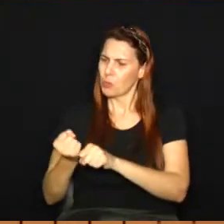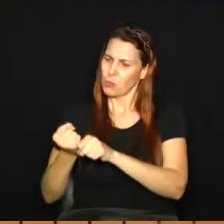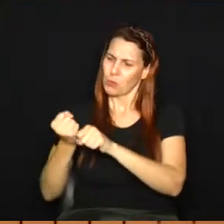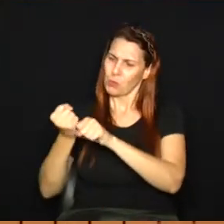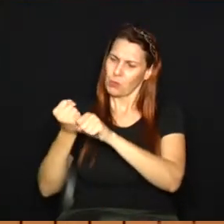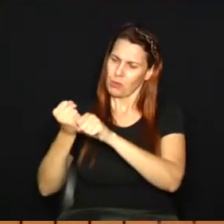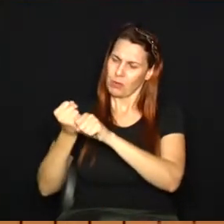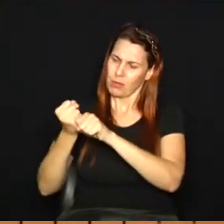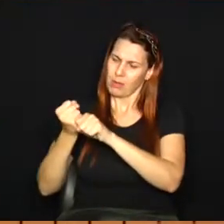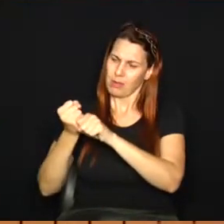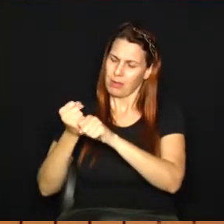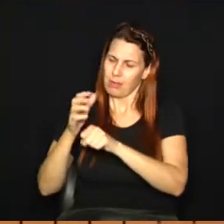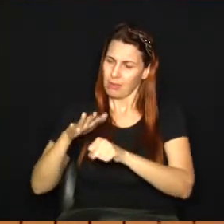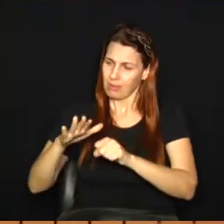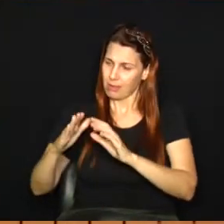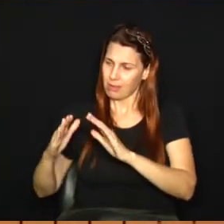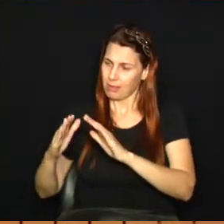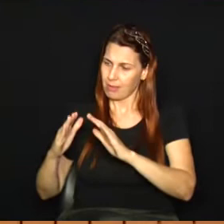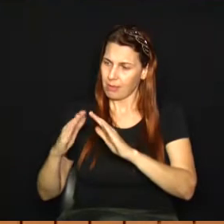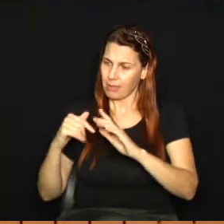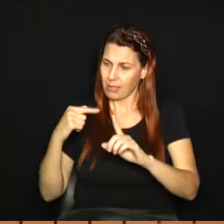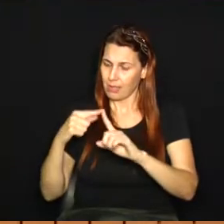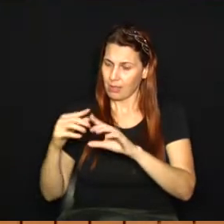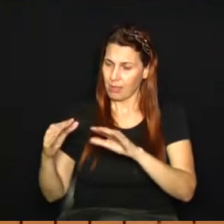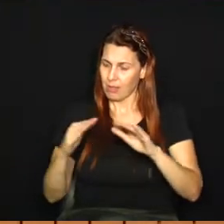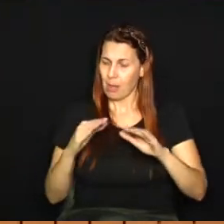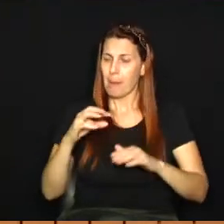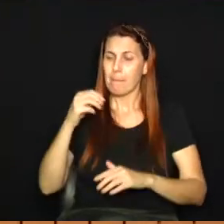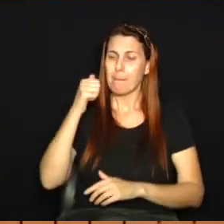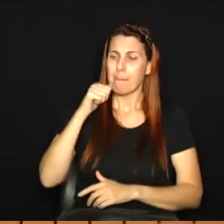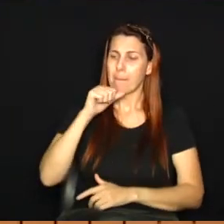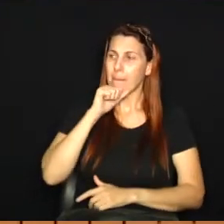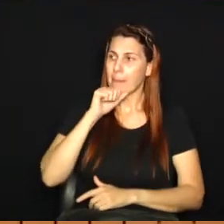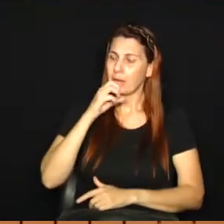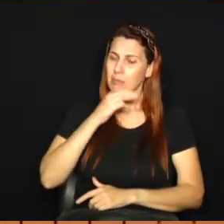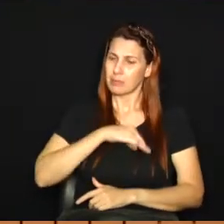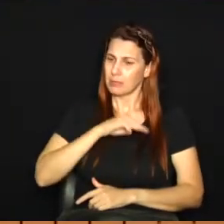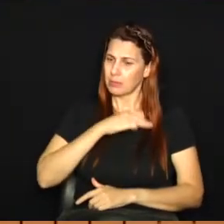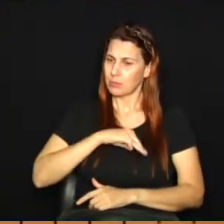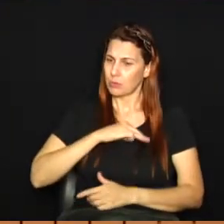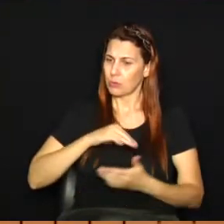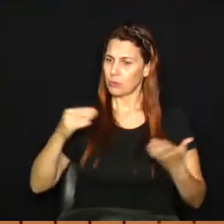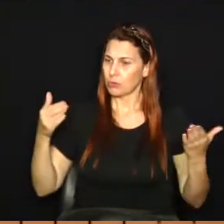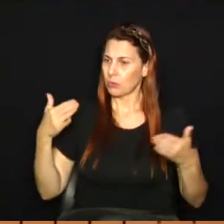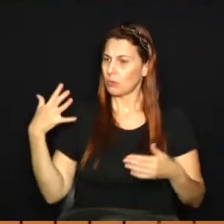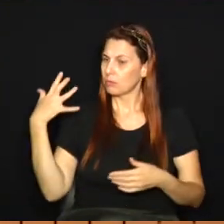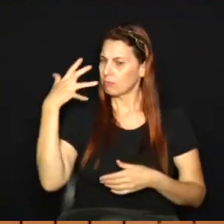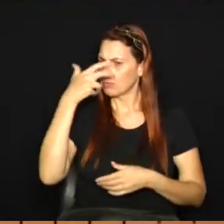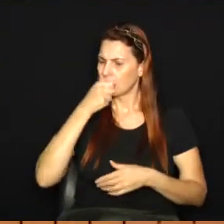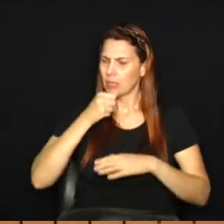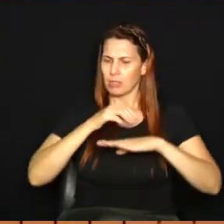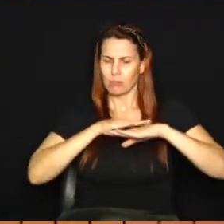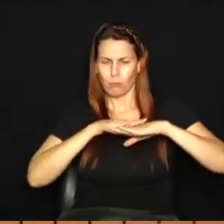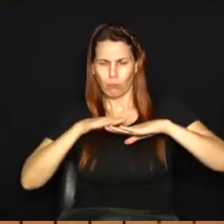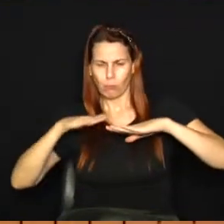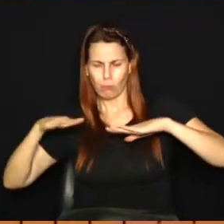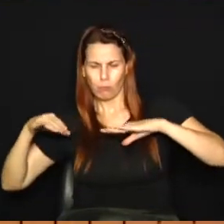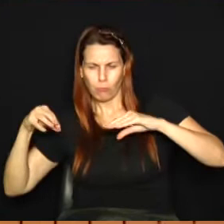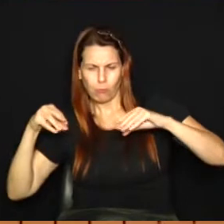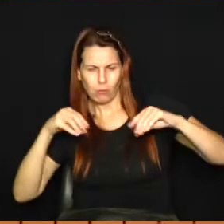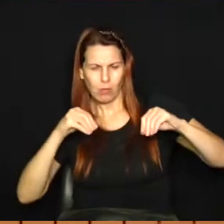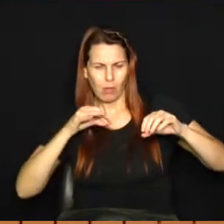outra comunidade, a Nossa Senhora Mãe da Misericórdia, hoje está bonito lá, tudo asfaltado, né, urbanizou